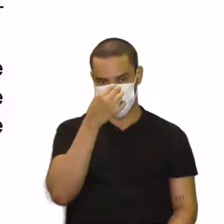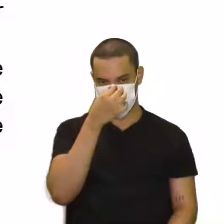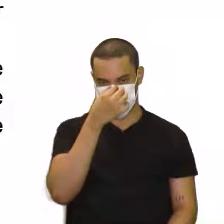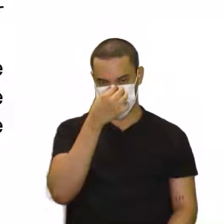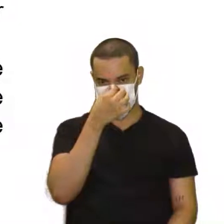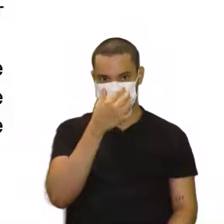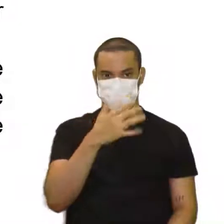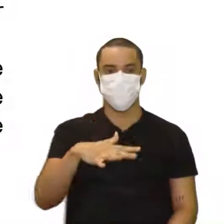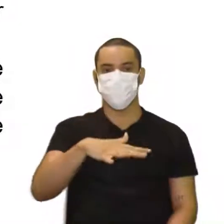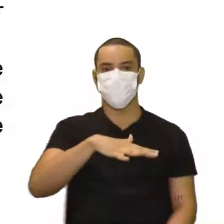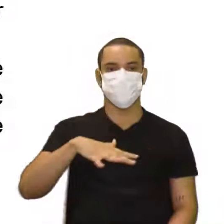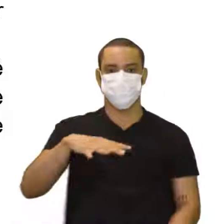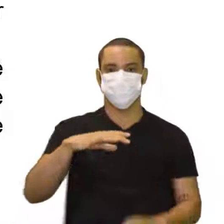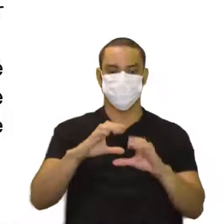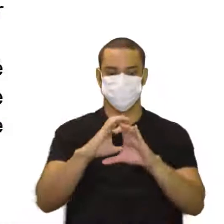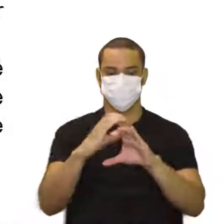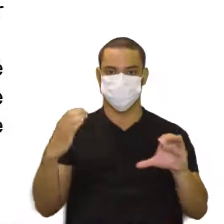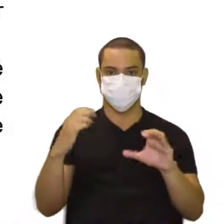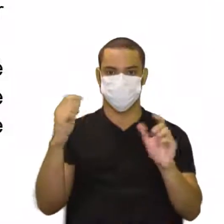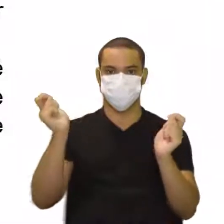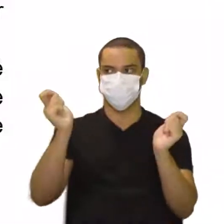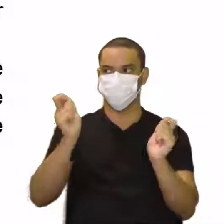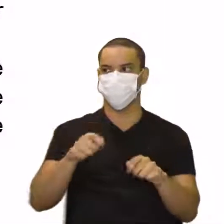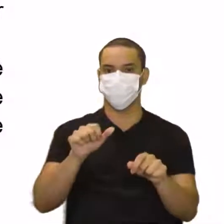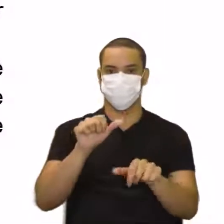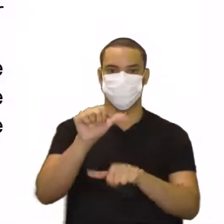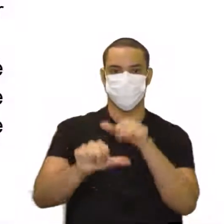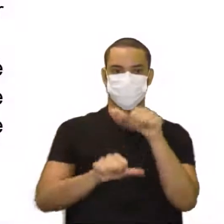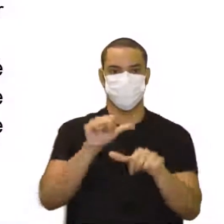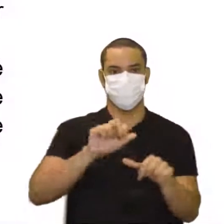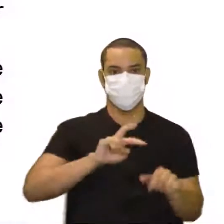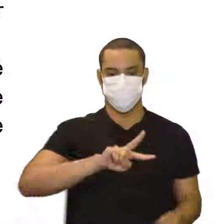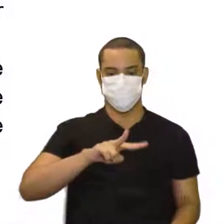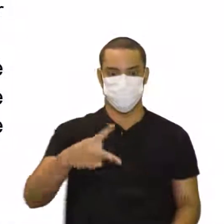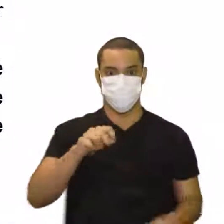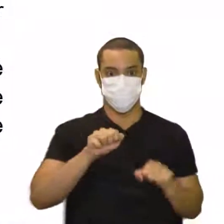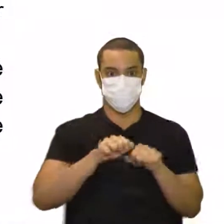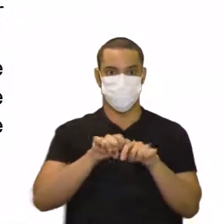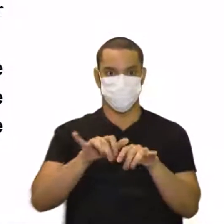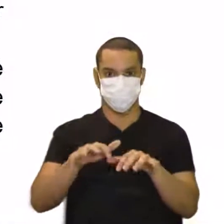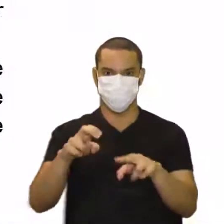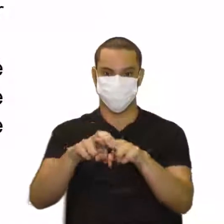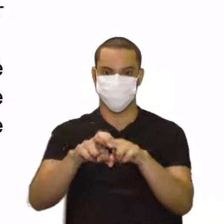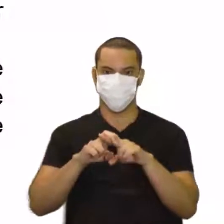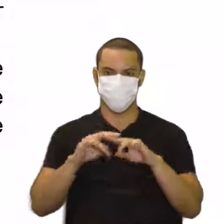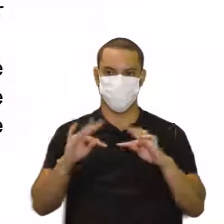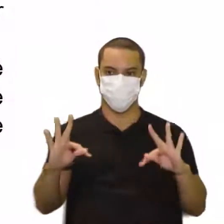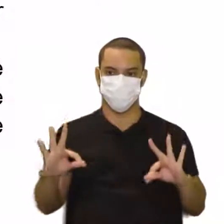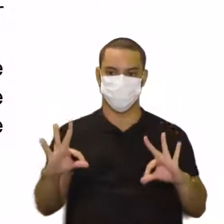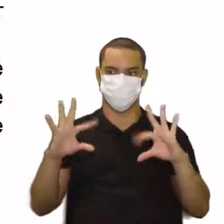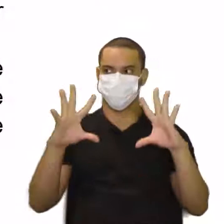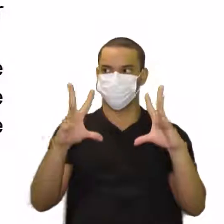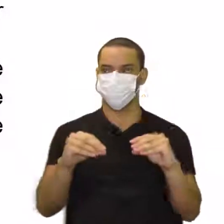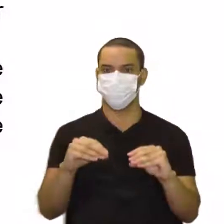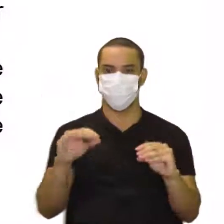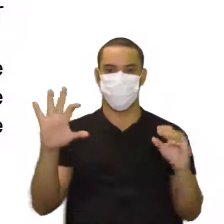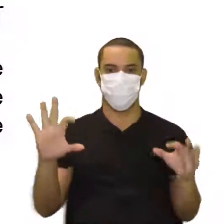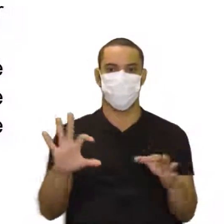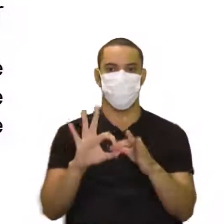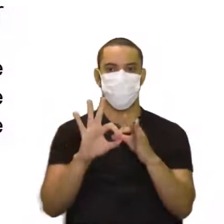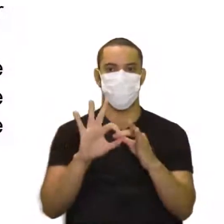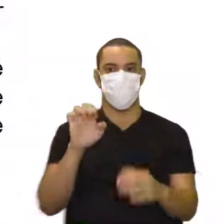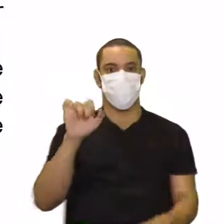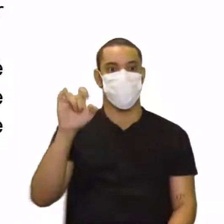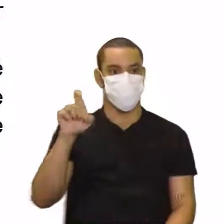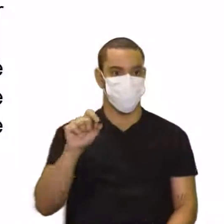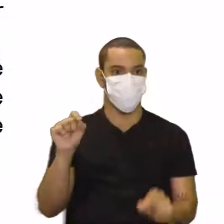o movimento de rotação à armadura do dínamo. Então, toda essa armadura do dínamo aí é ligada a um eixo